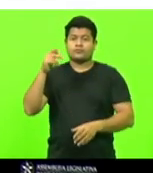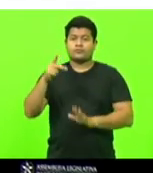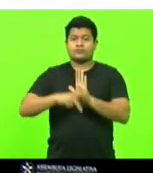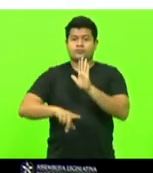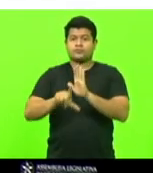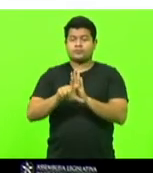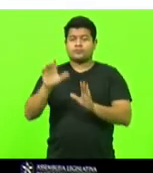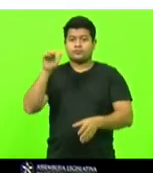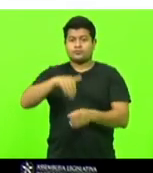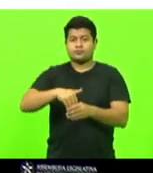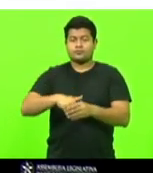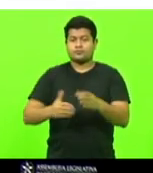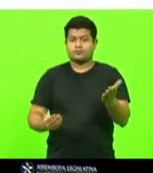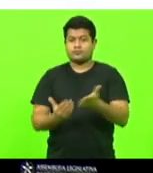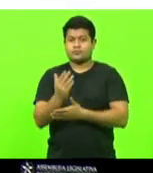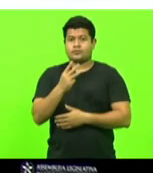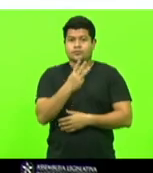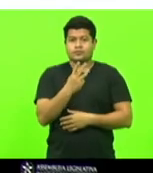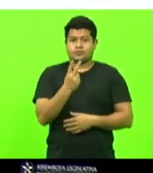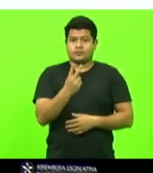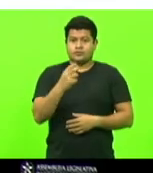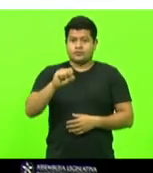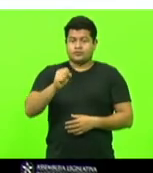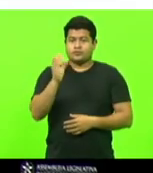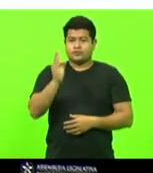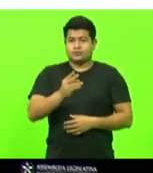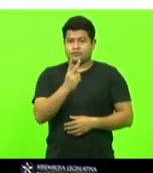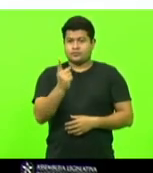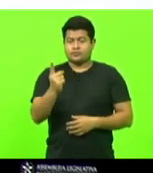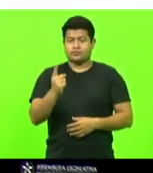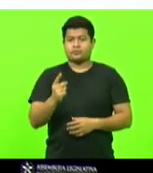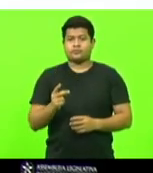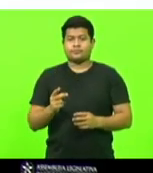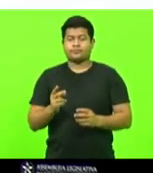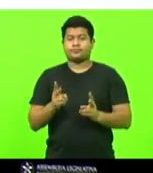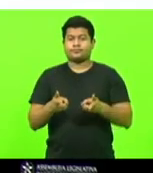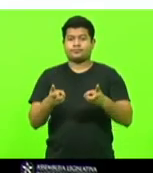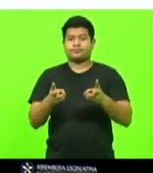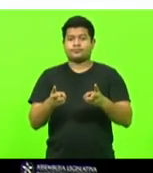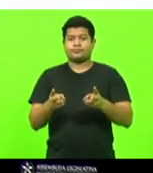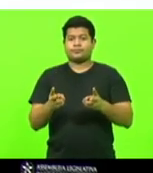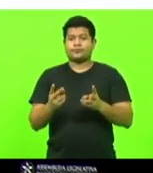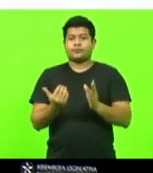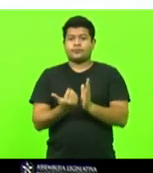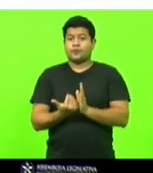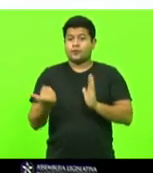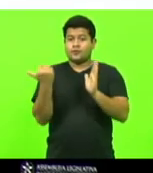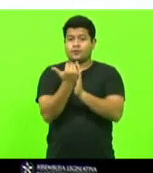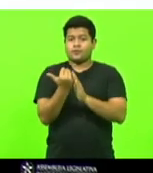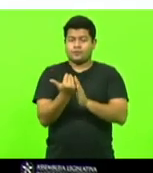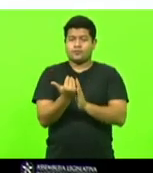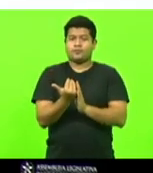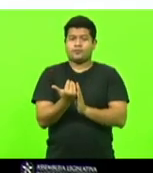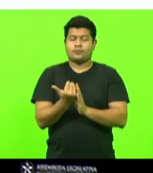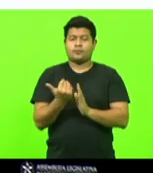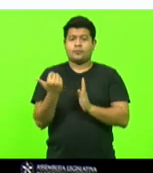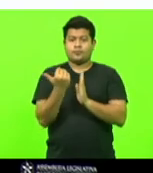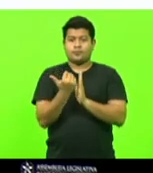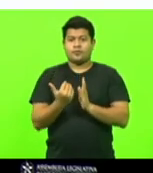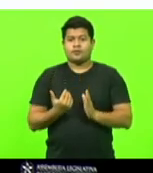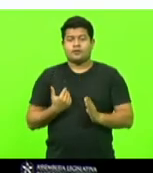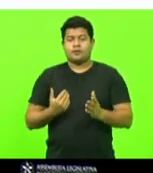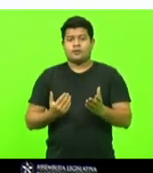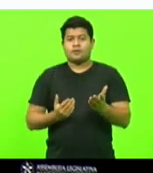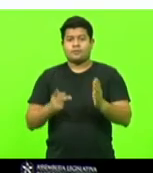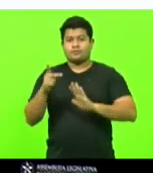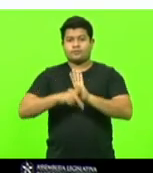lei número 328/2021. Ainda, extraofício, foi aprovado em turno único o projeto de lei